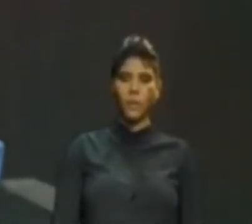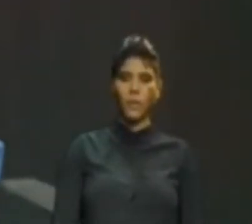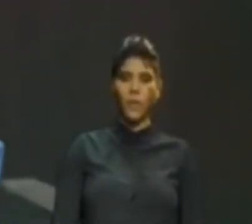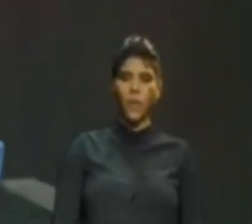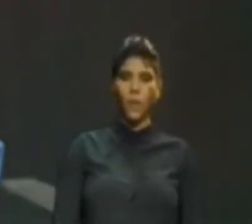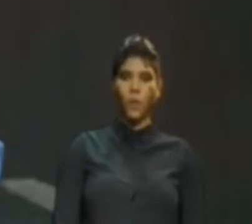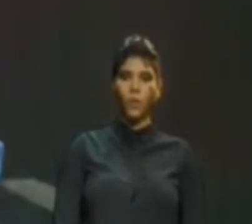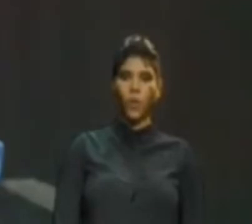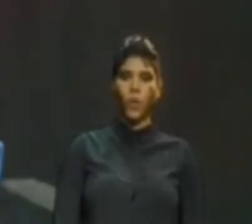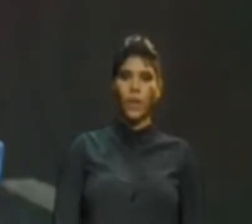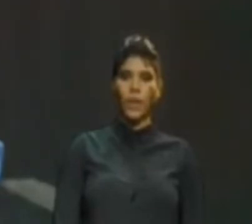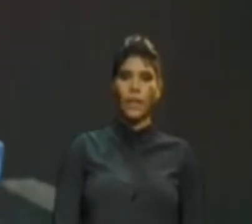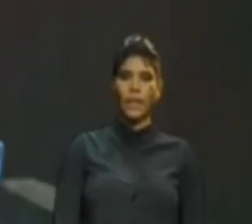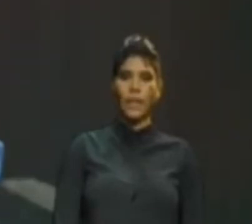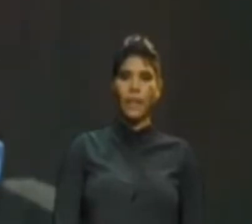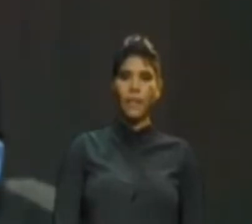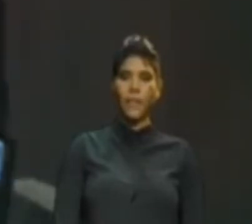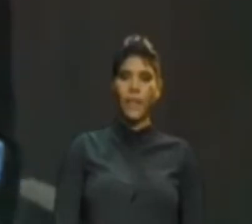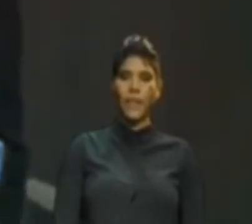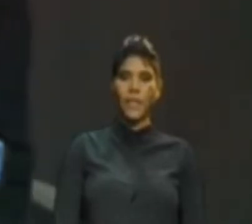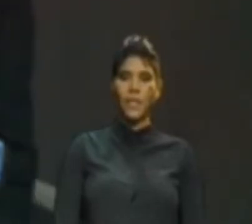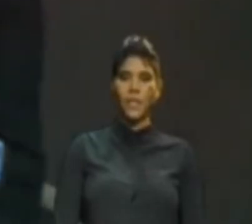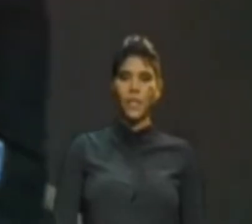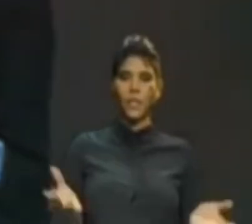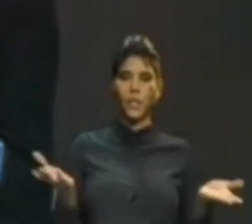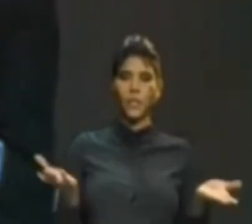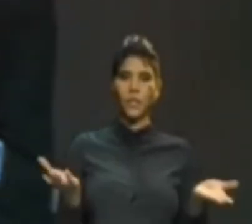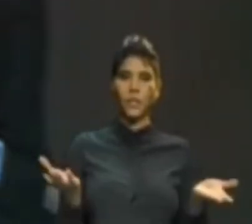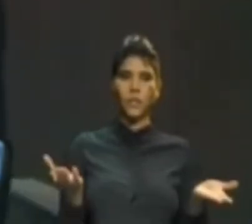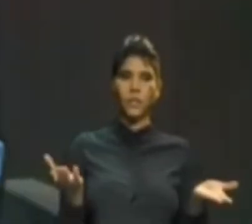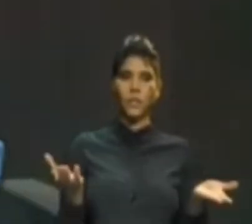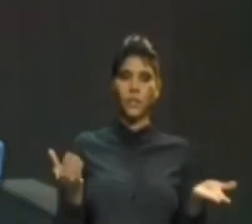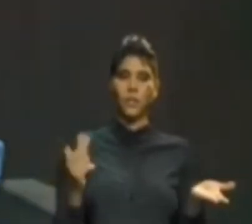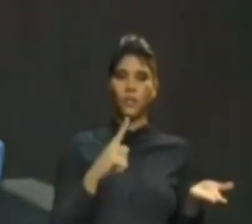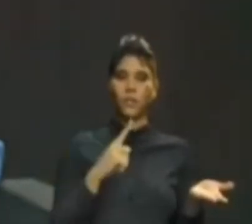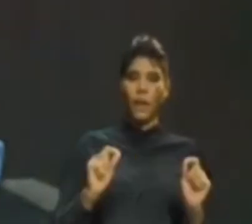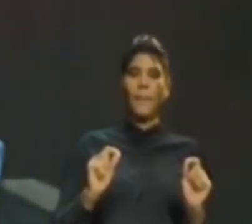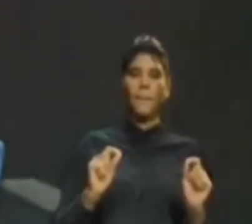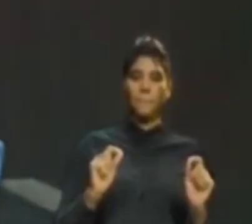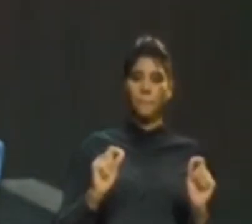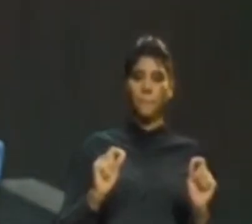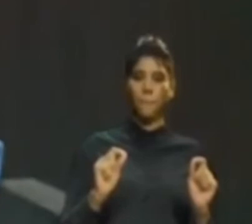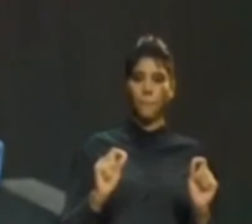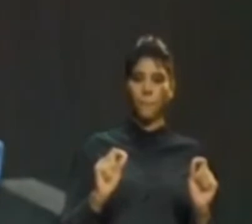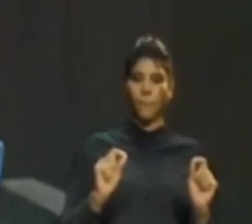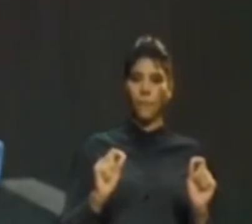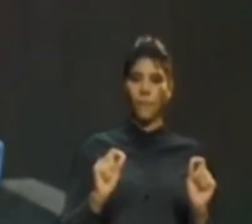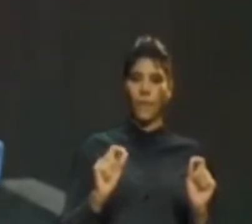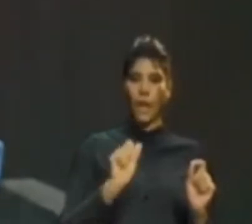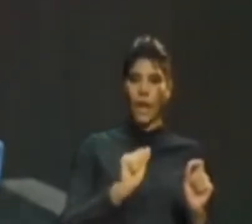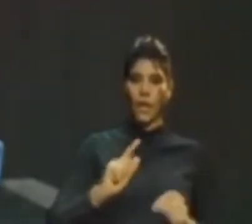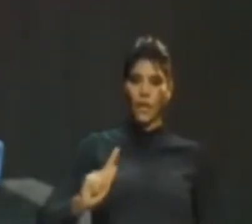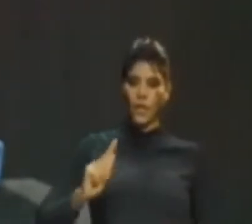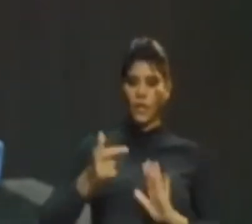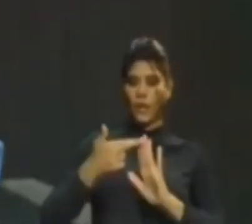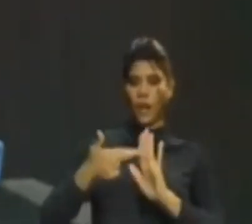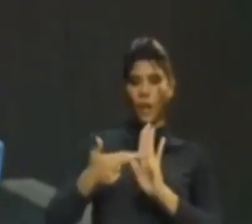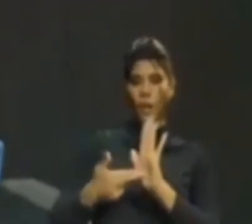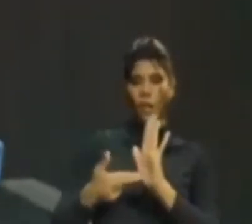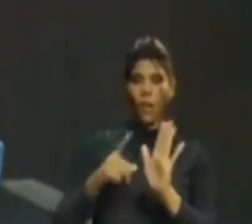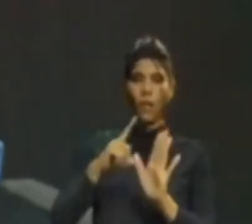nacional de saúde suplementar para Rego os planos de saúde essas agências sofrem